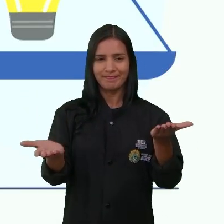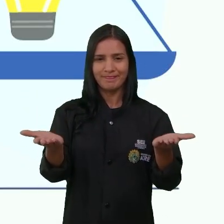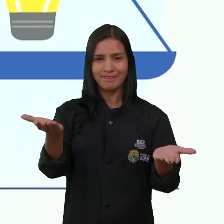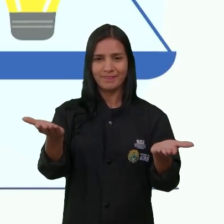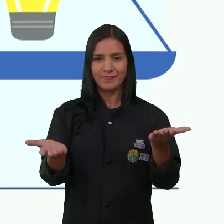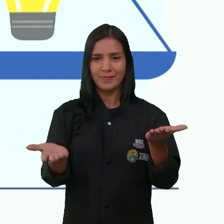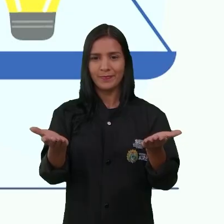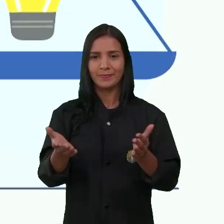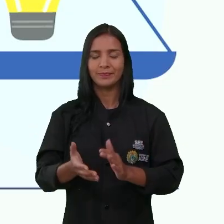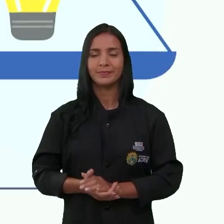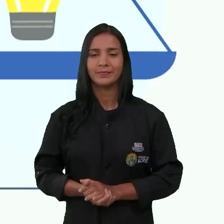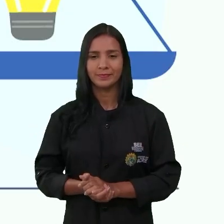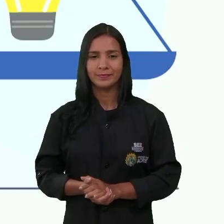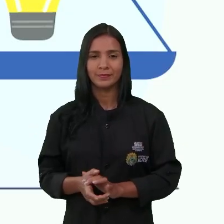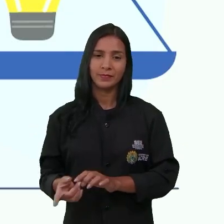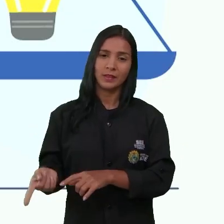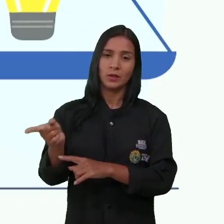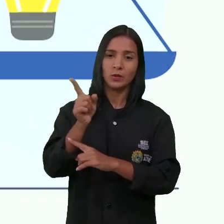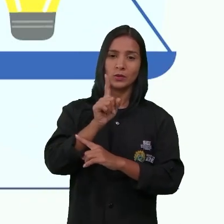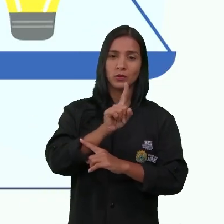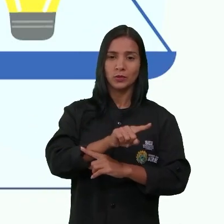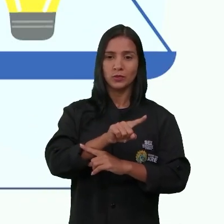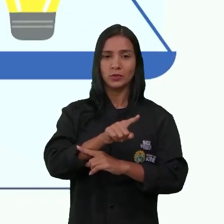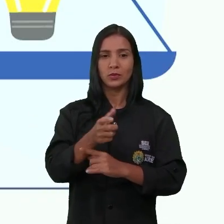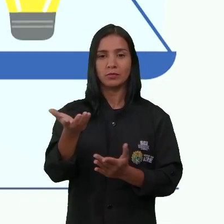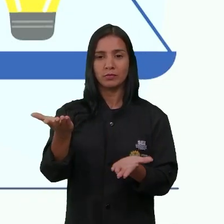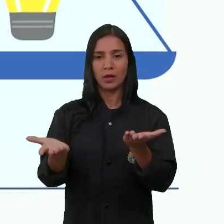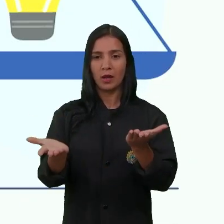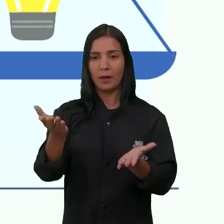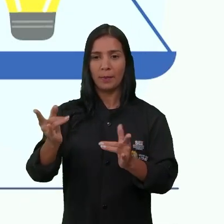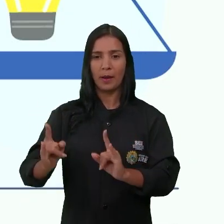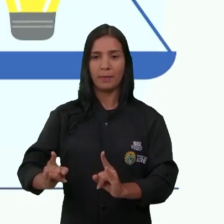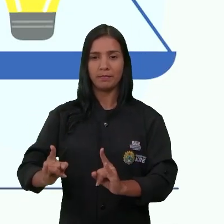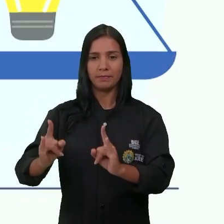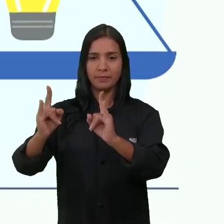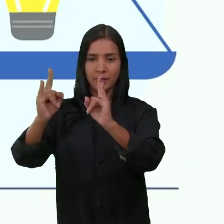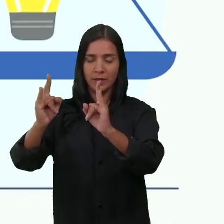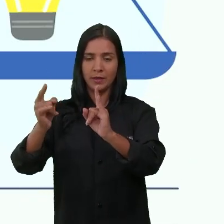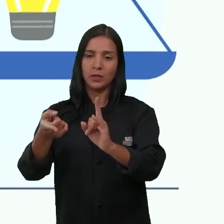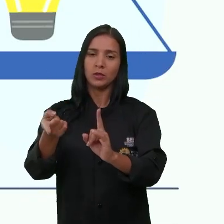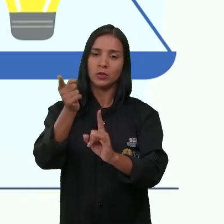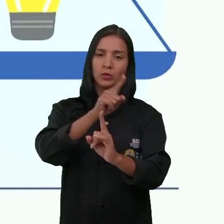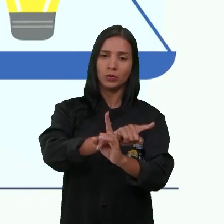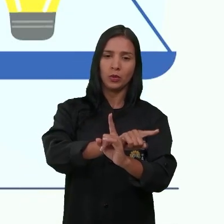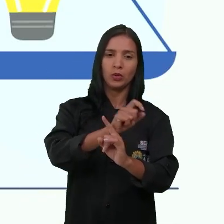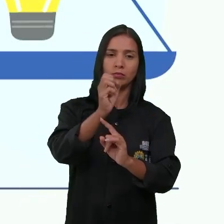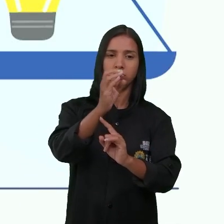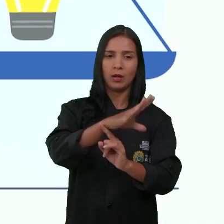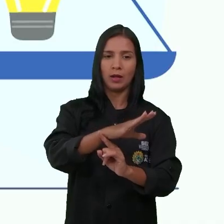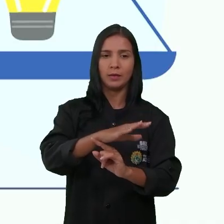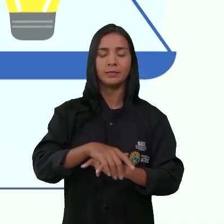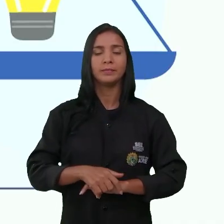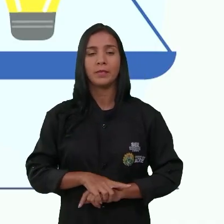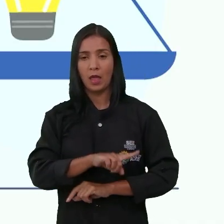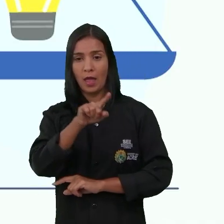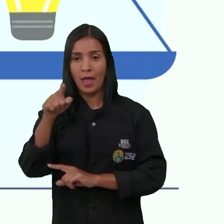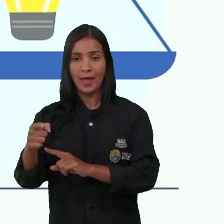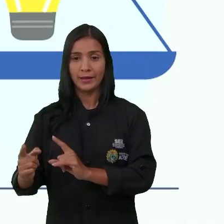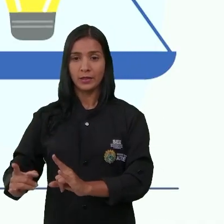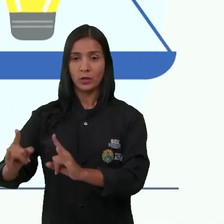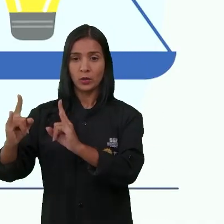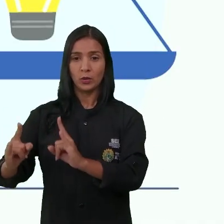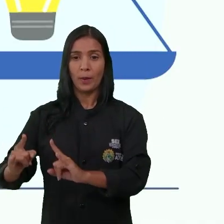de um lado, nós temos um prédio, justamente, representando a questão do judiciário, e do outro lado nós temos